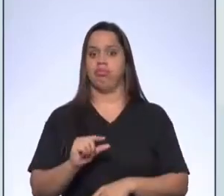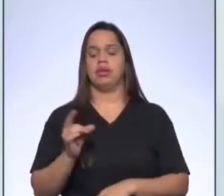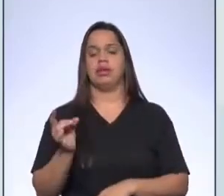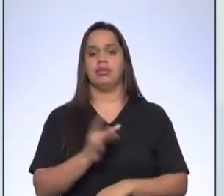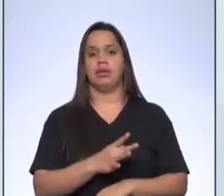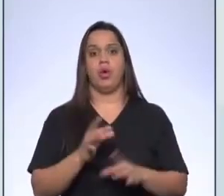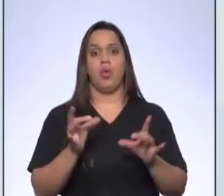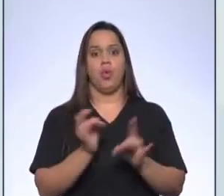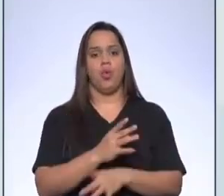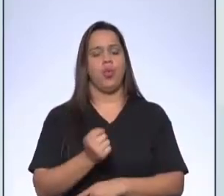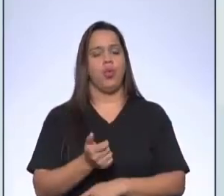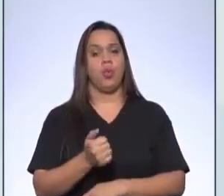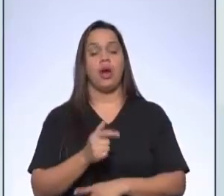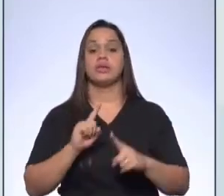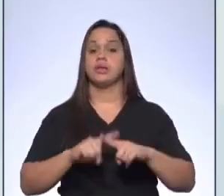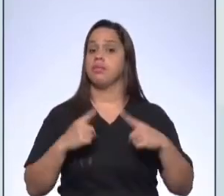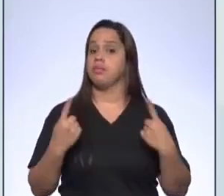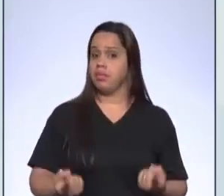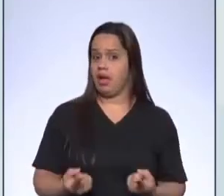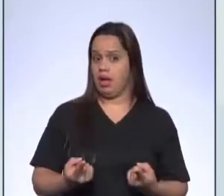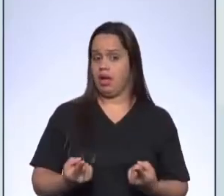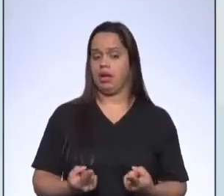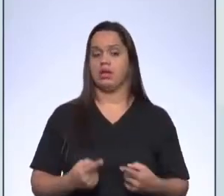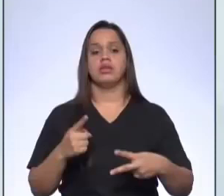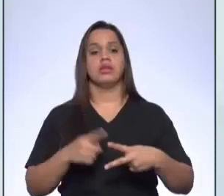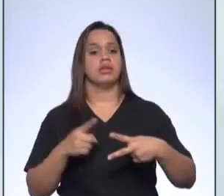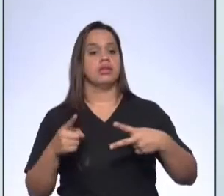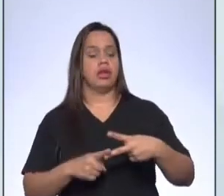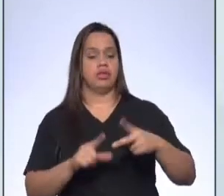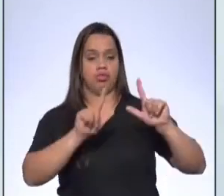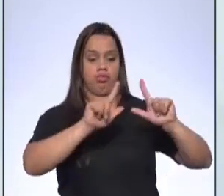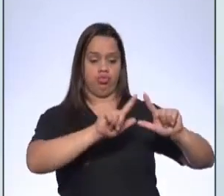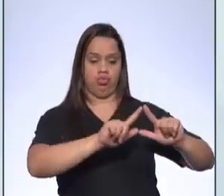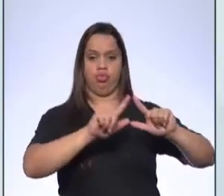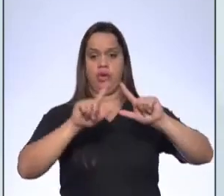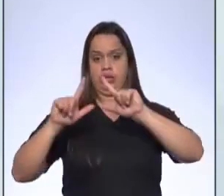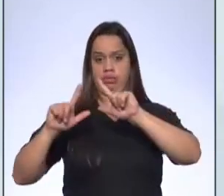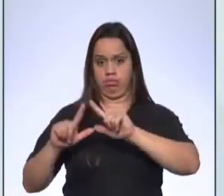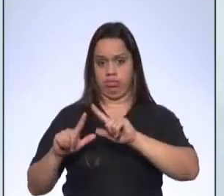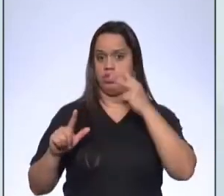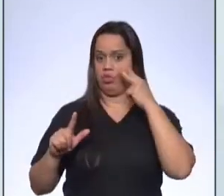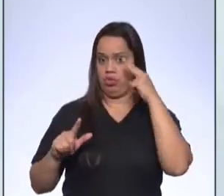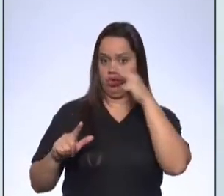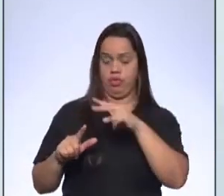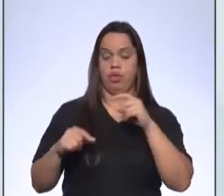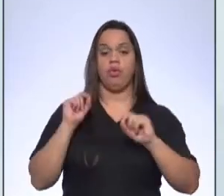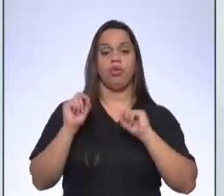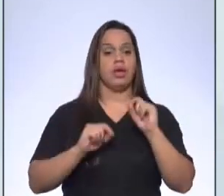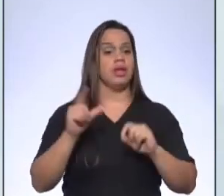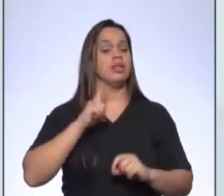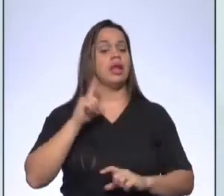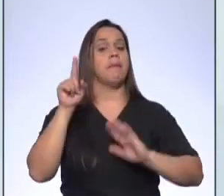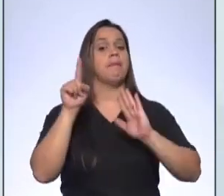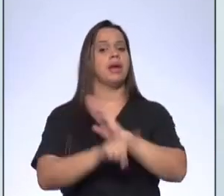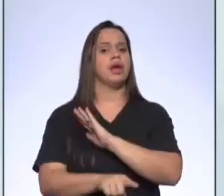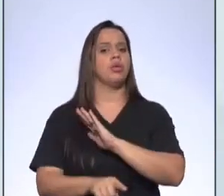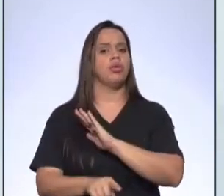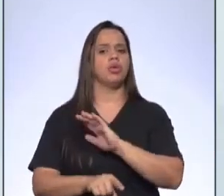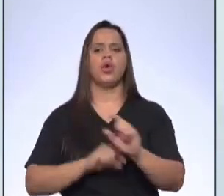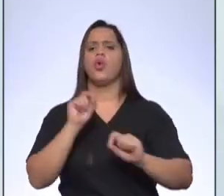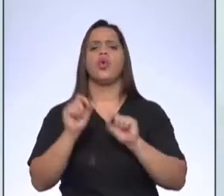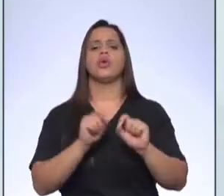terminando. Mas, nessas 2 estruturas sociais dos astecas e maias, há a pergunta: o que